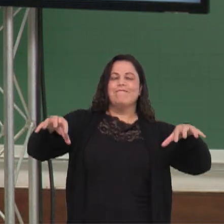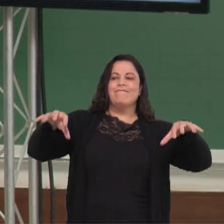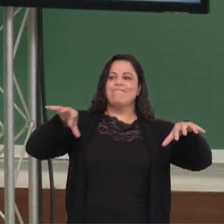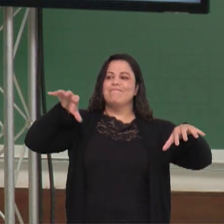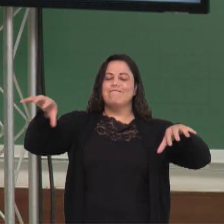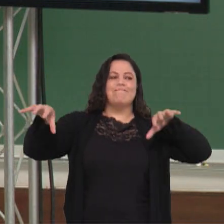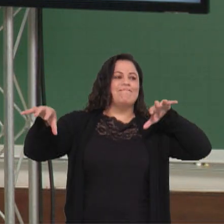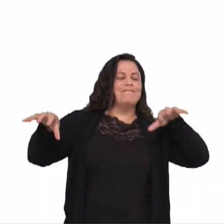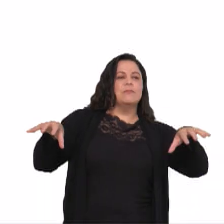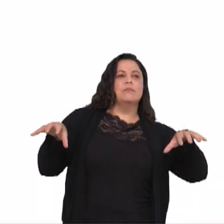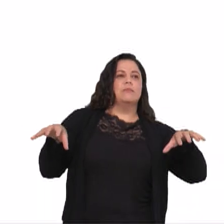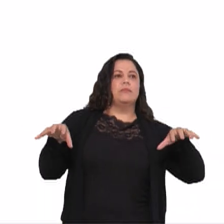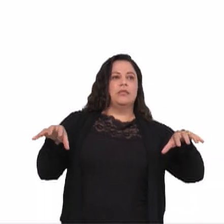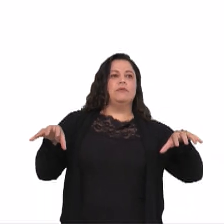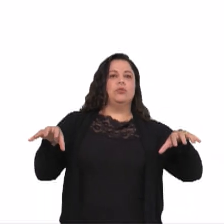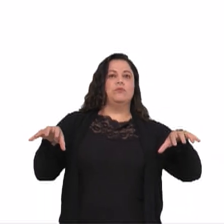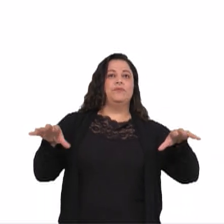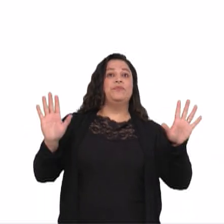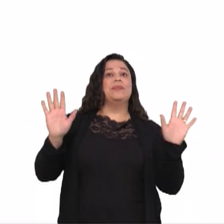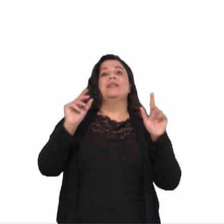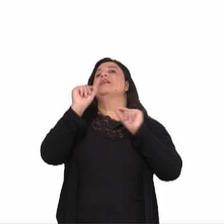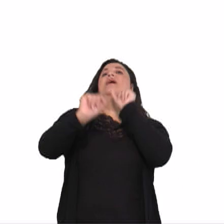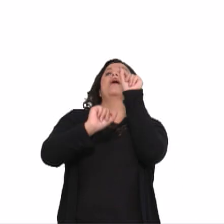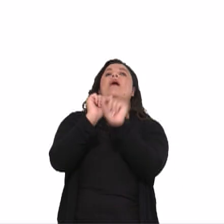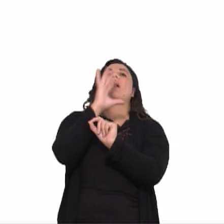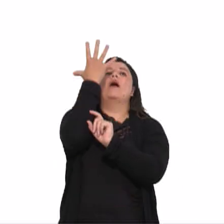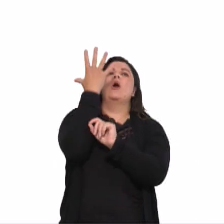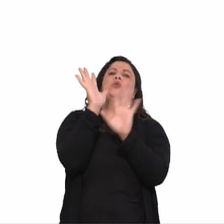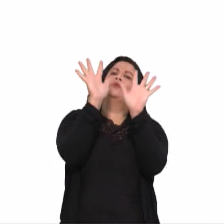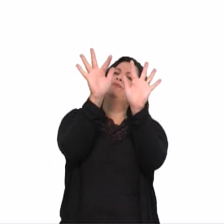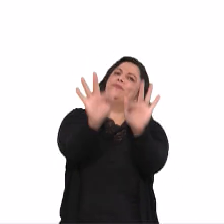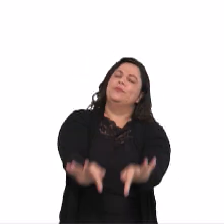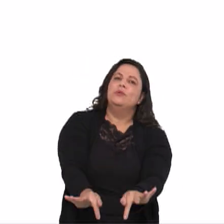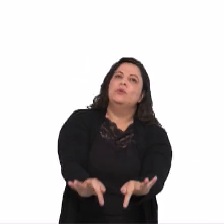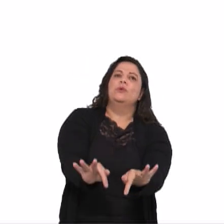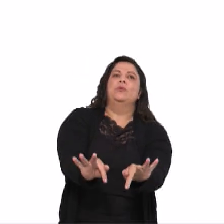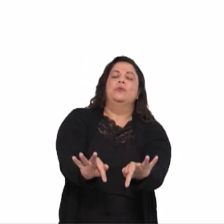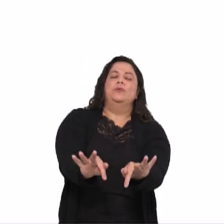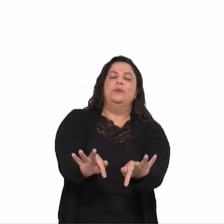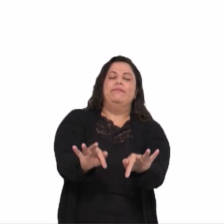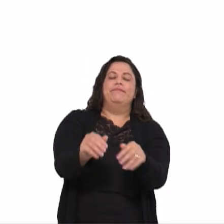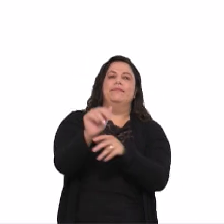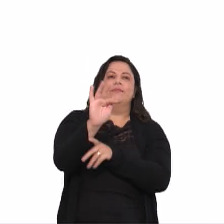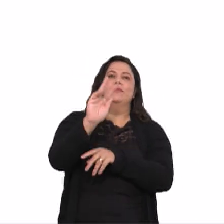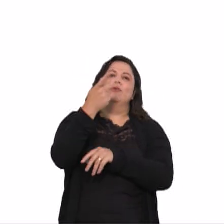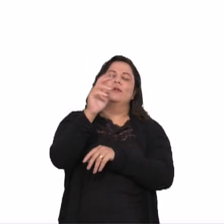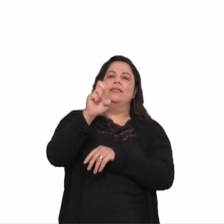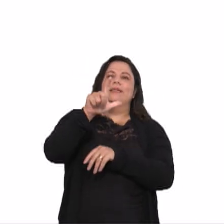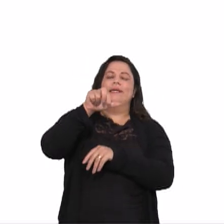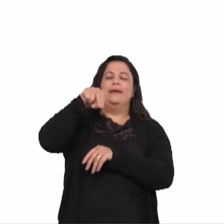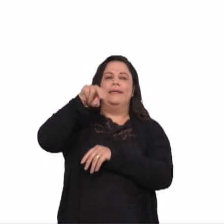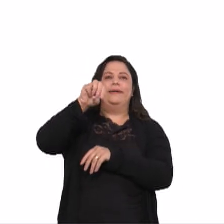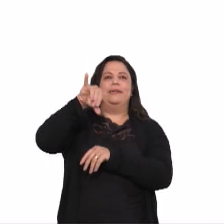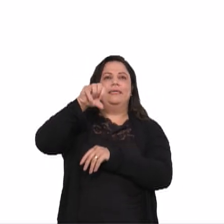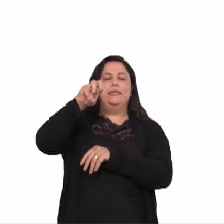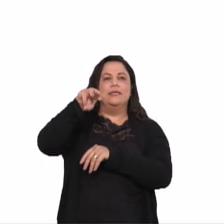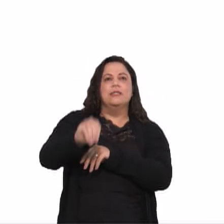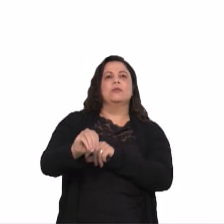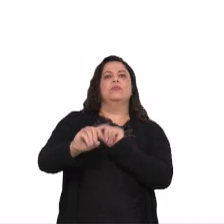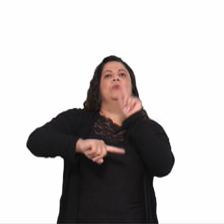aí o fim, né, do helenismo, depois eles acabam sendo dominados